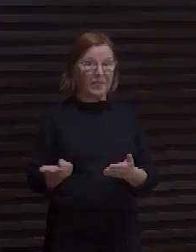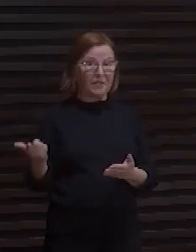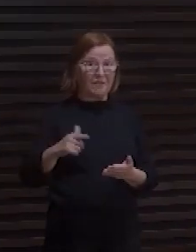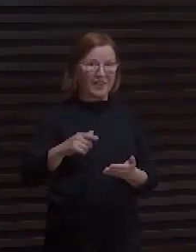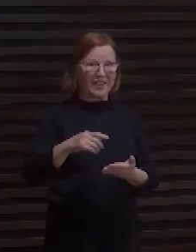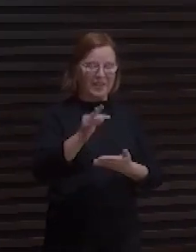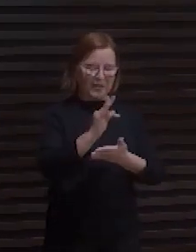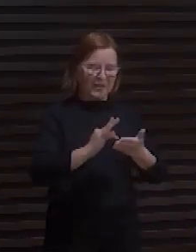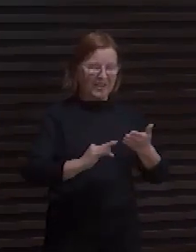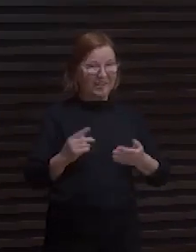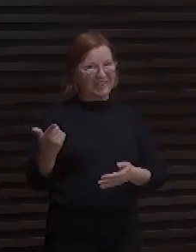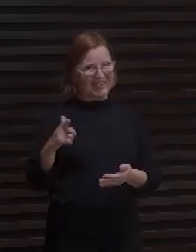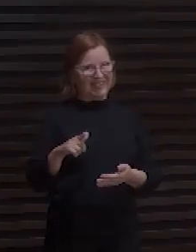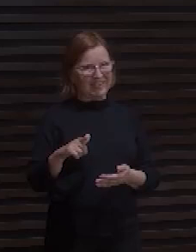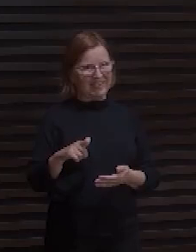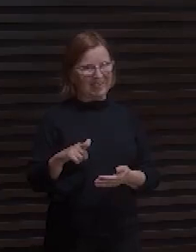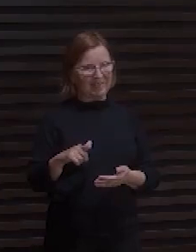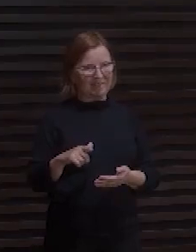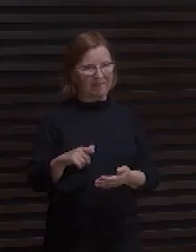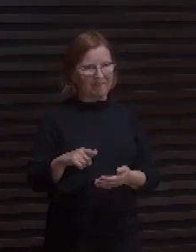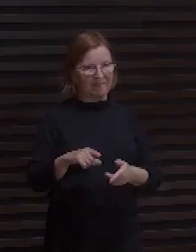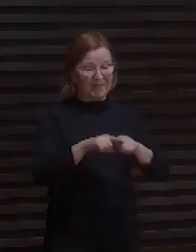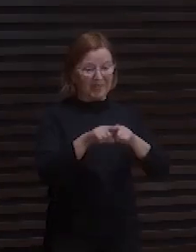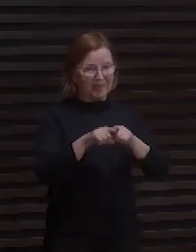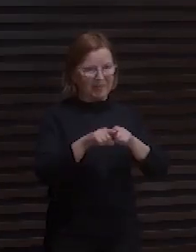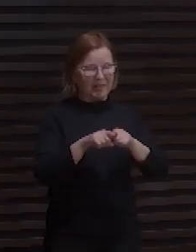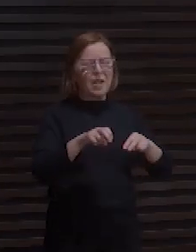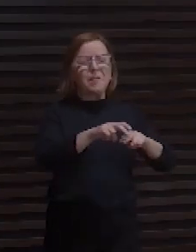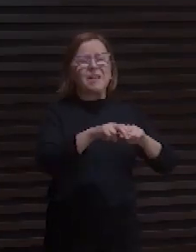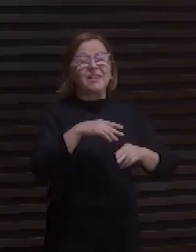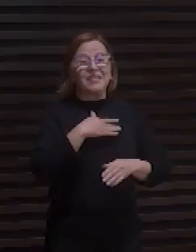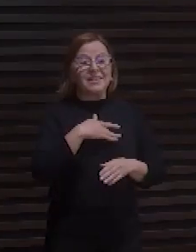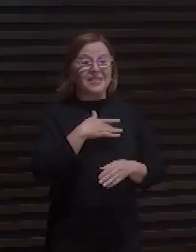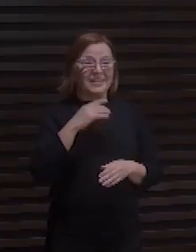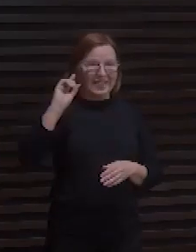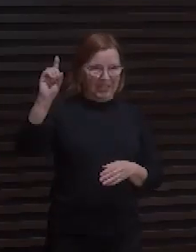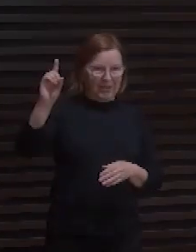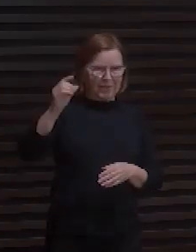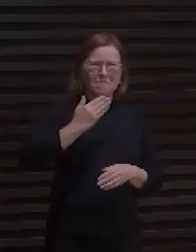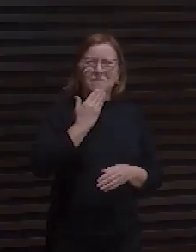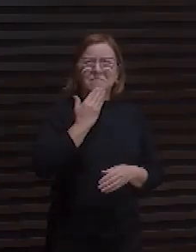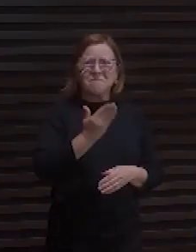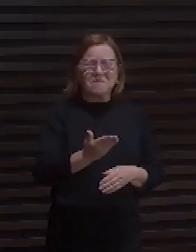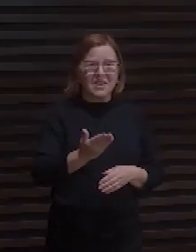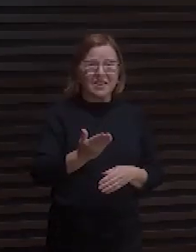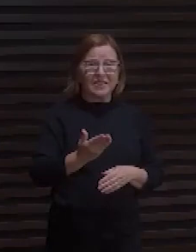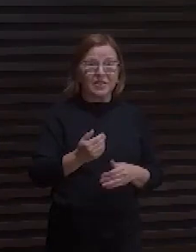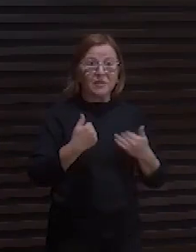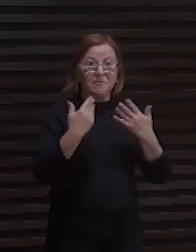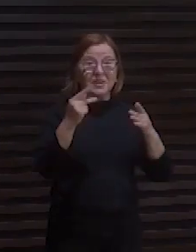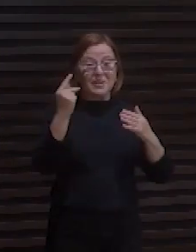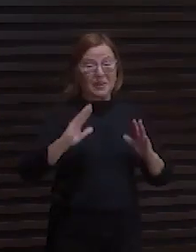o texto novamente. Portanto, irmãos, pelas misericórdias de Deus, peço que ofereçam o seu corpo